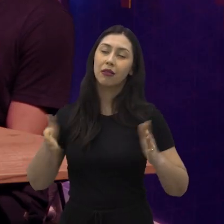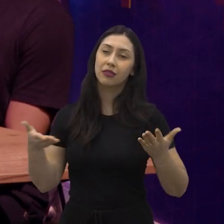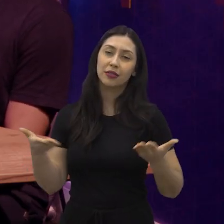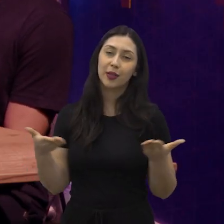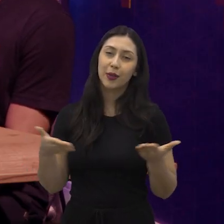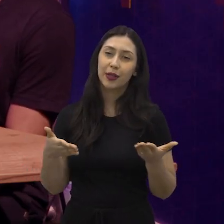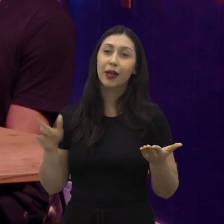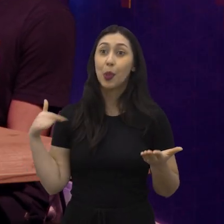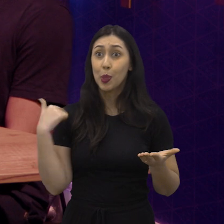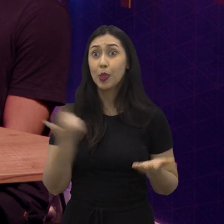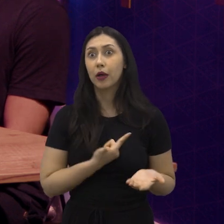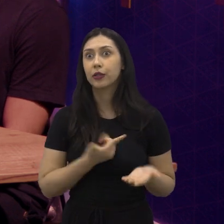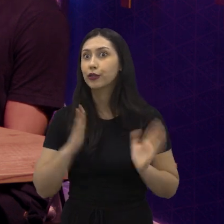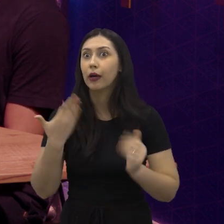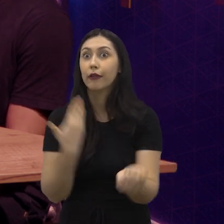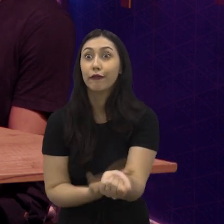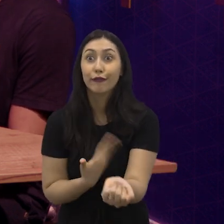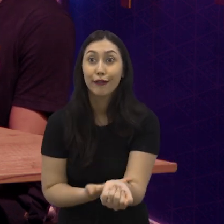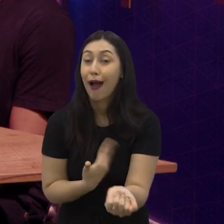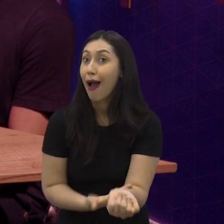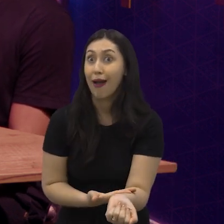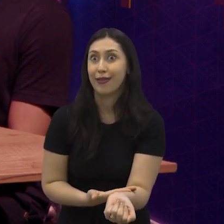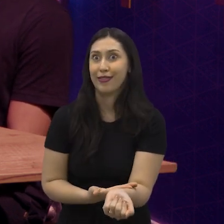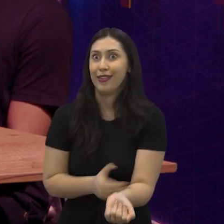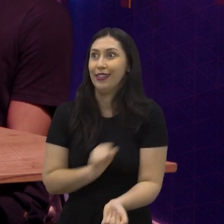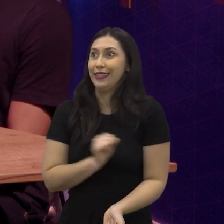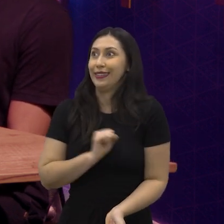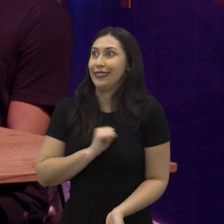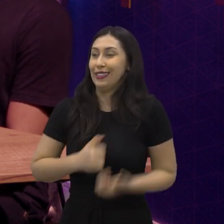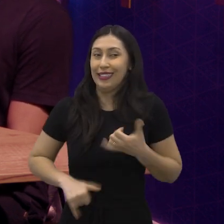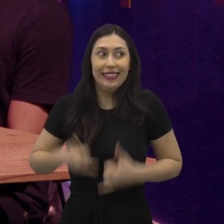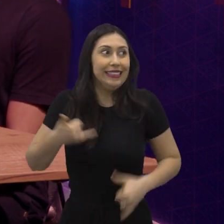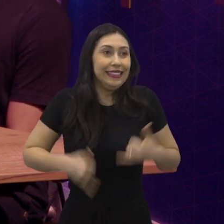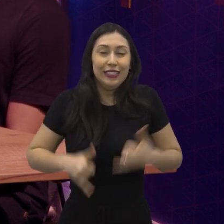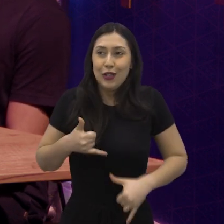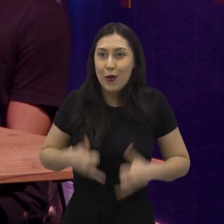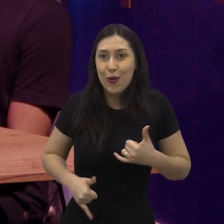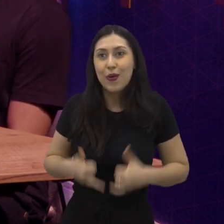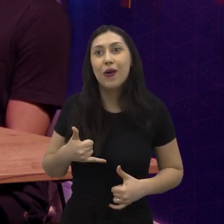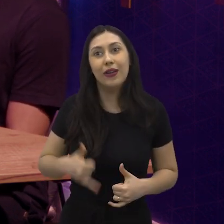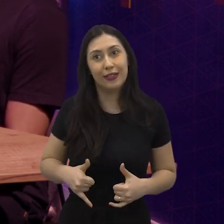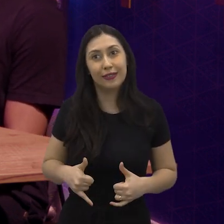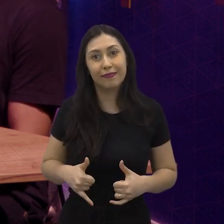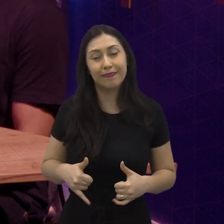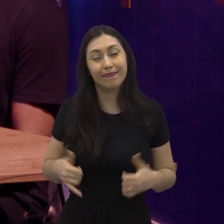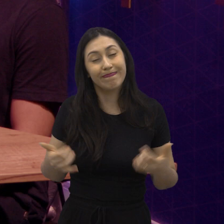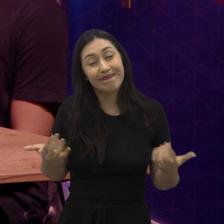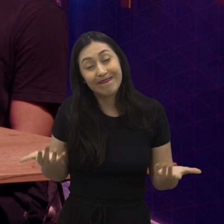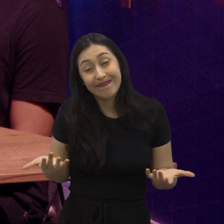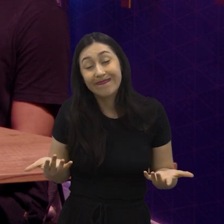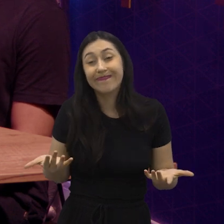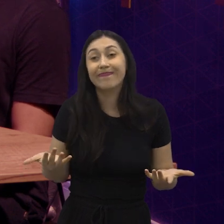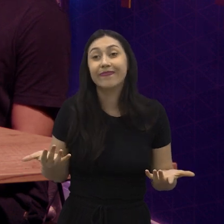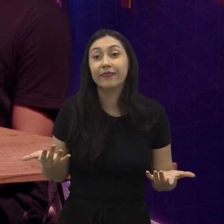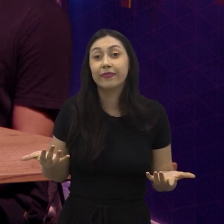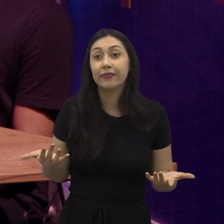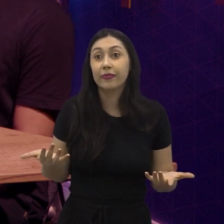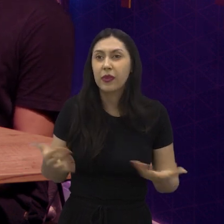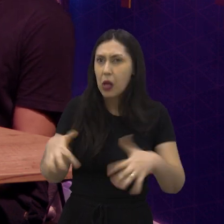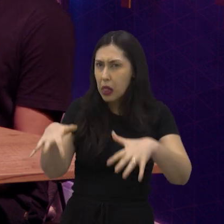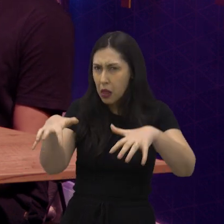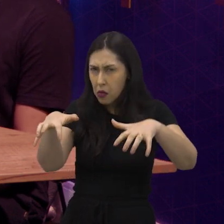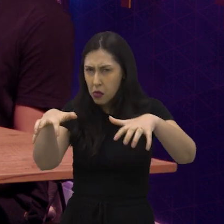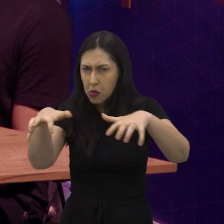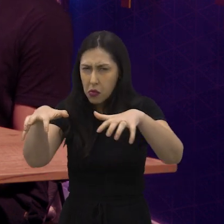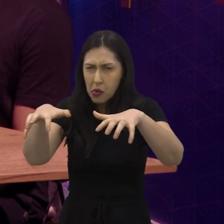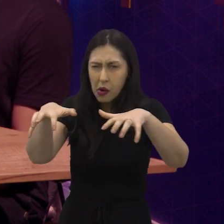agora nós somos viciados nessas substâncias, nessas emoções, né? Então, o